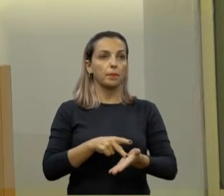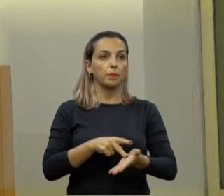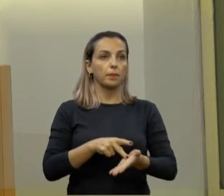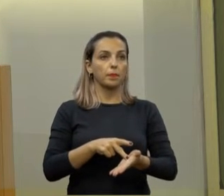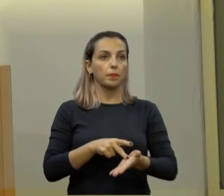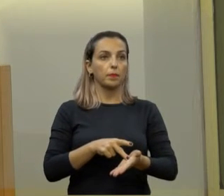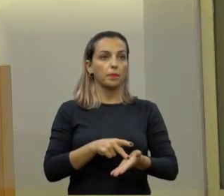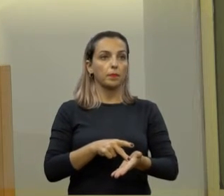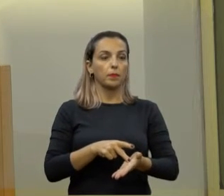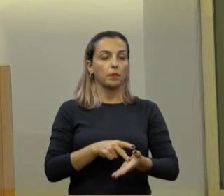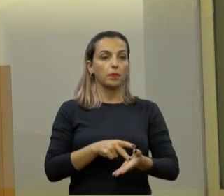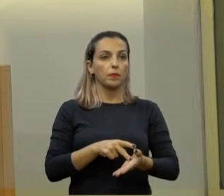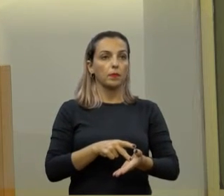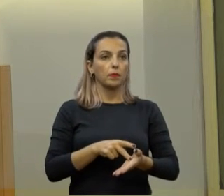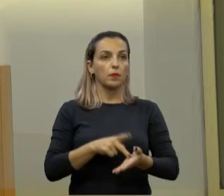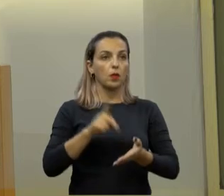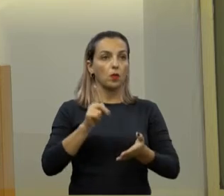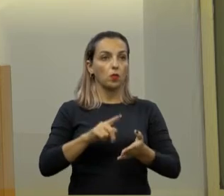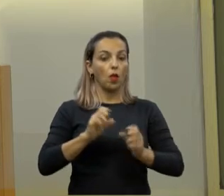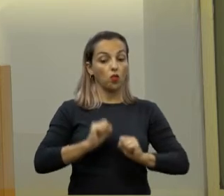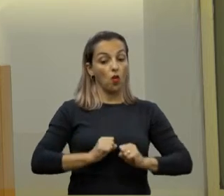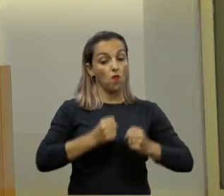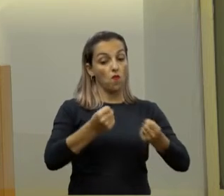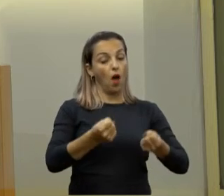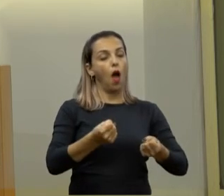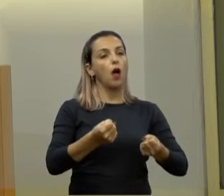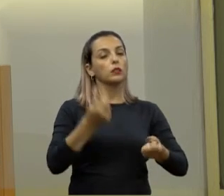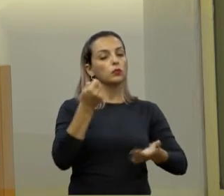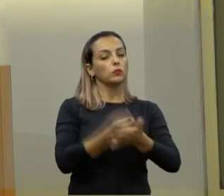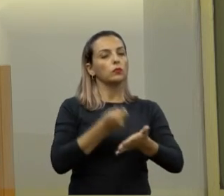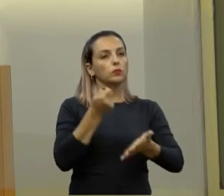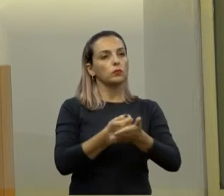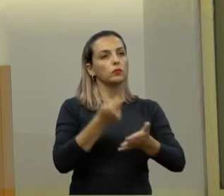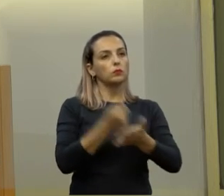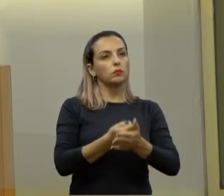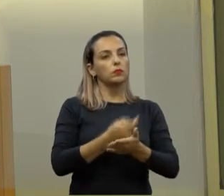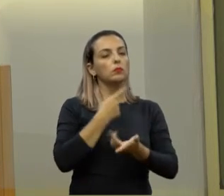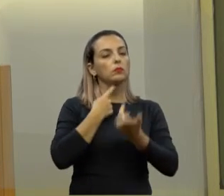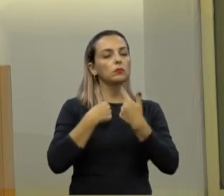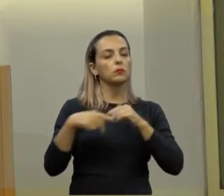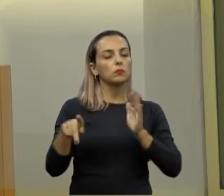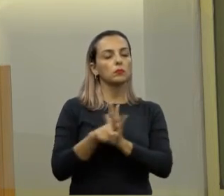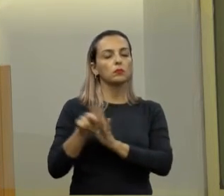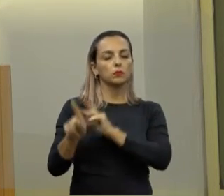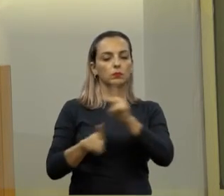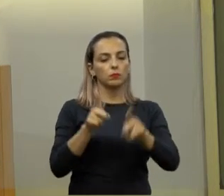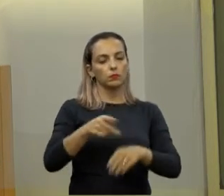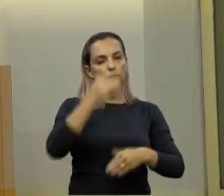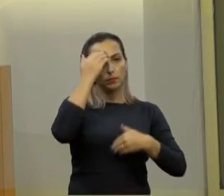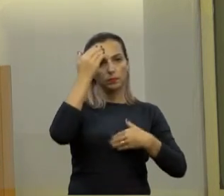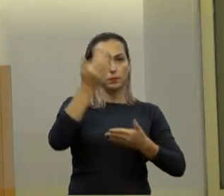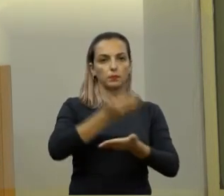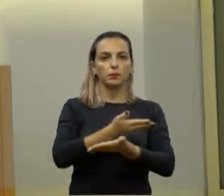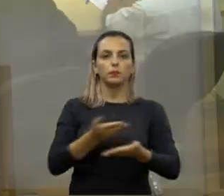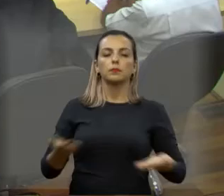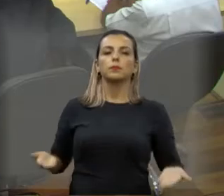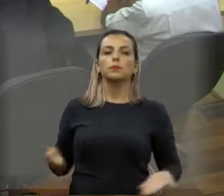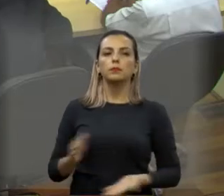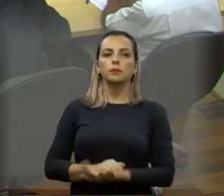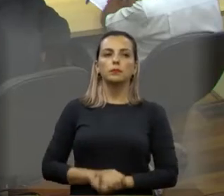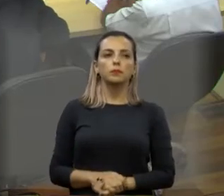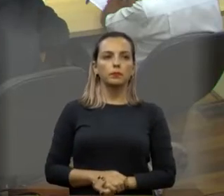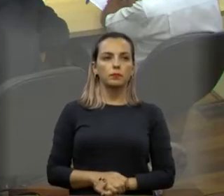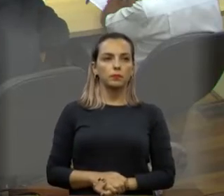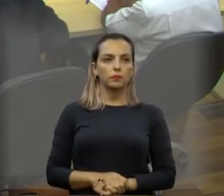e debatendo com muito com muito vigor e que lutam pelos anseios da cidade da população Muito obrigado a todos um